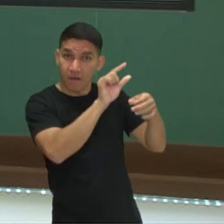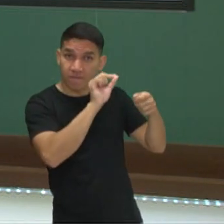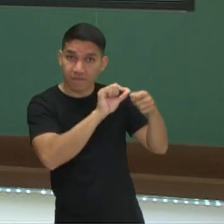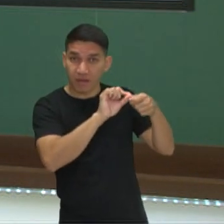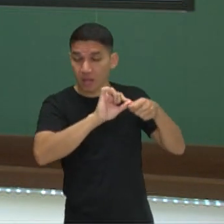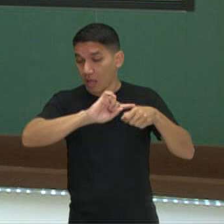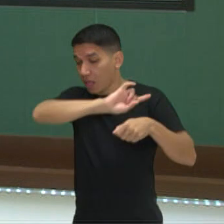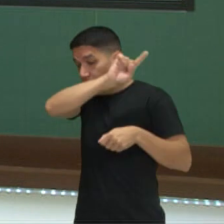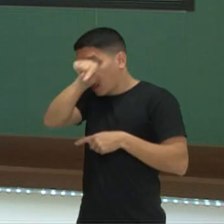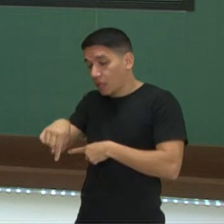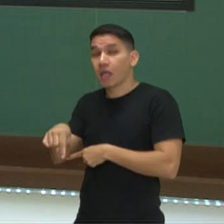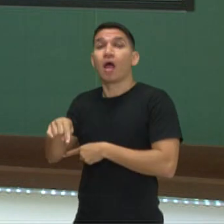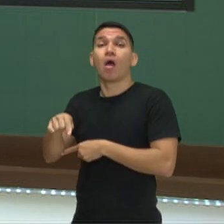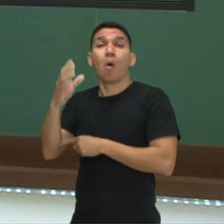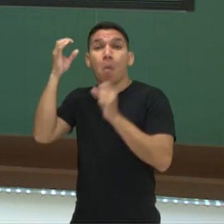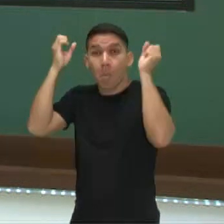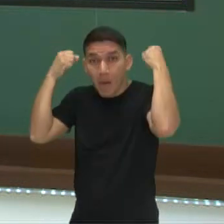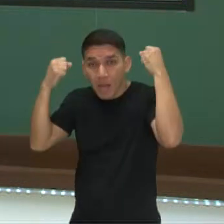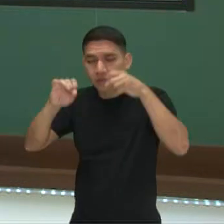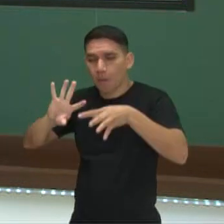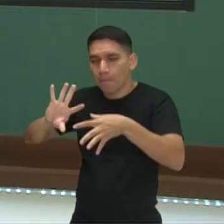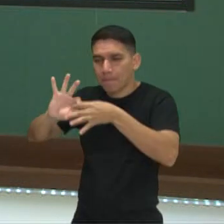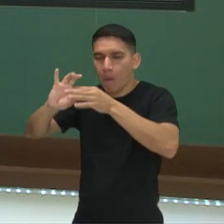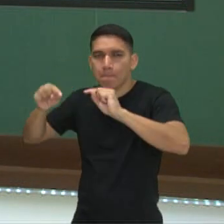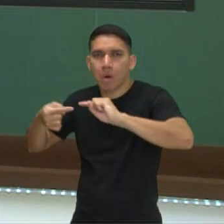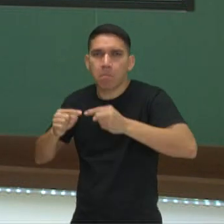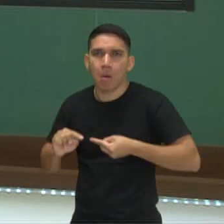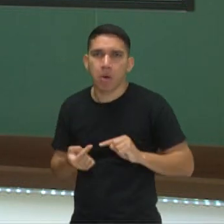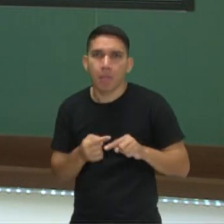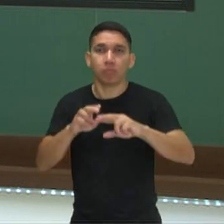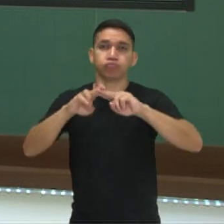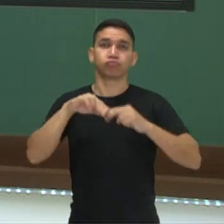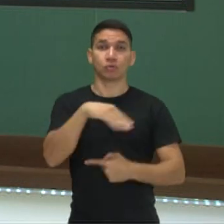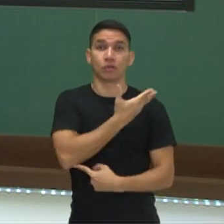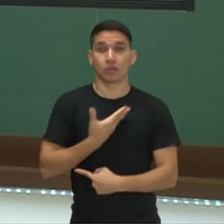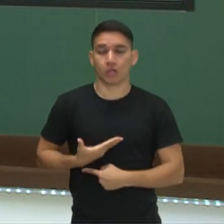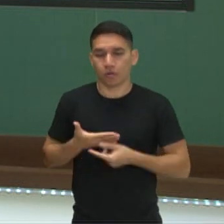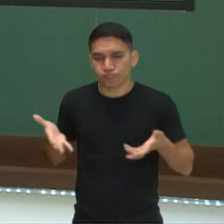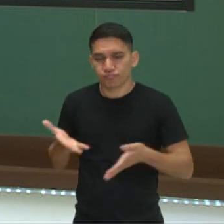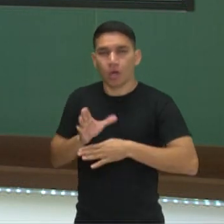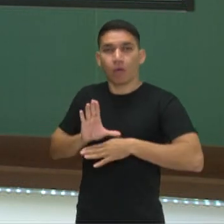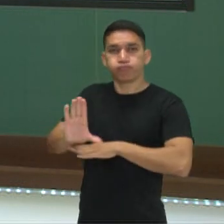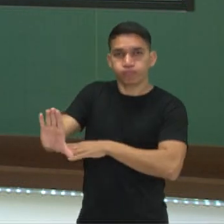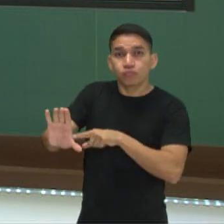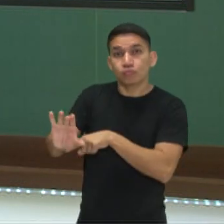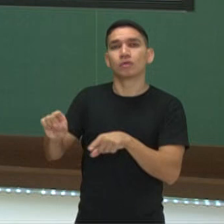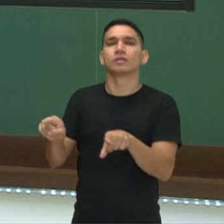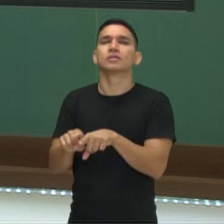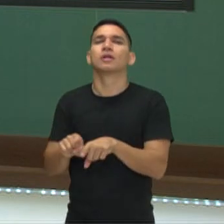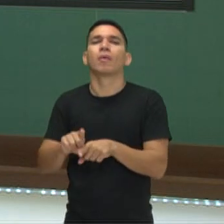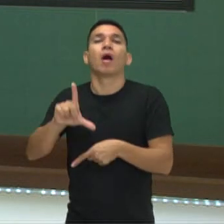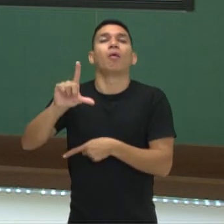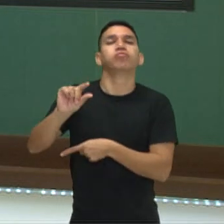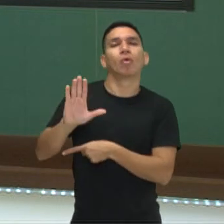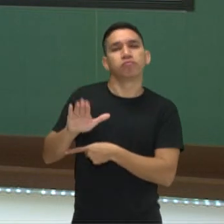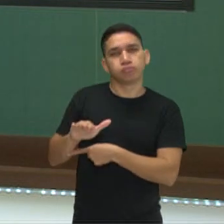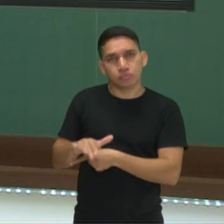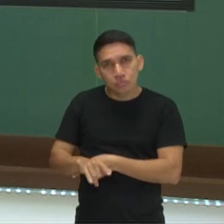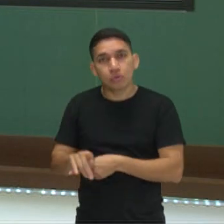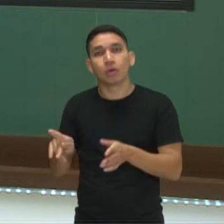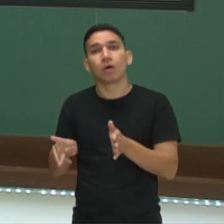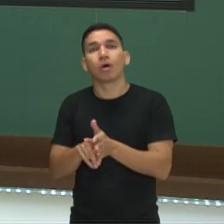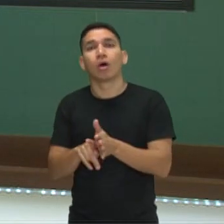México com essa mão de obra barata e também incentivos, né, que o governo mexicano dá para baratear os custos dessas grandes